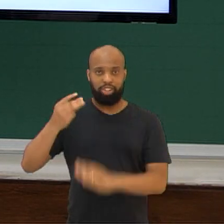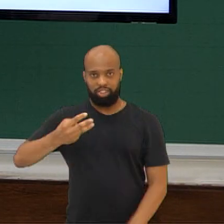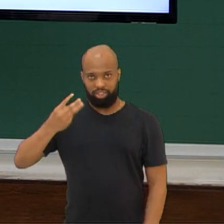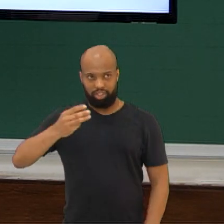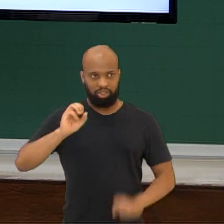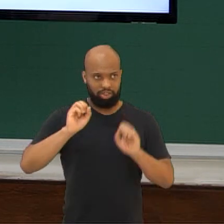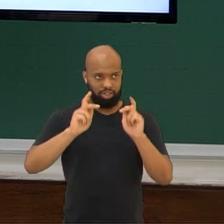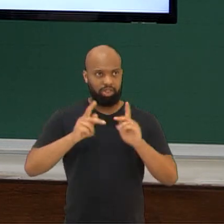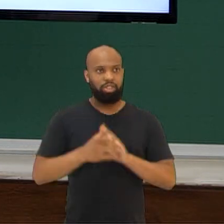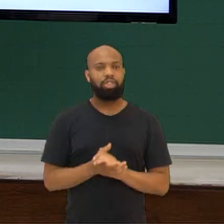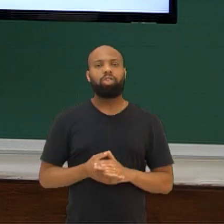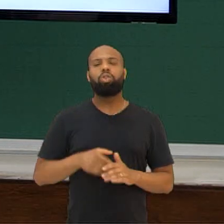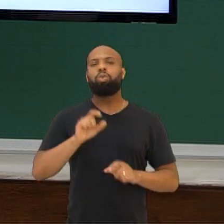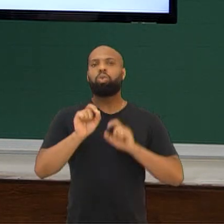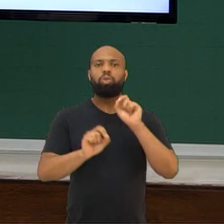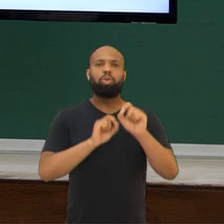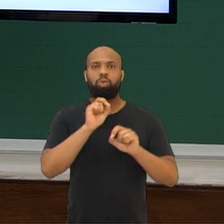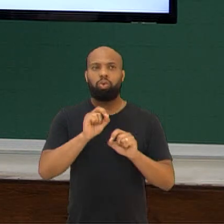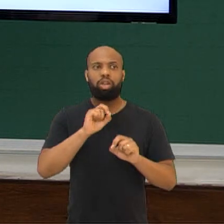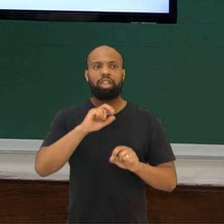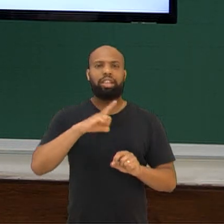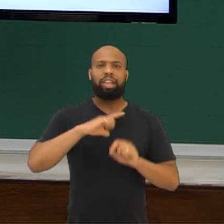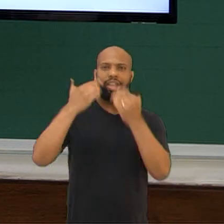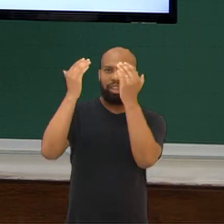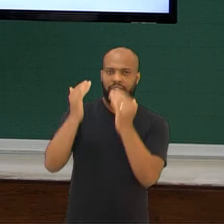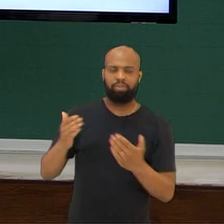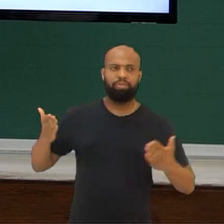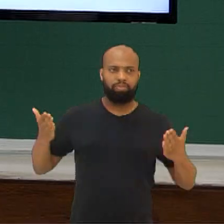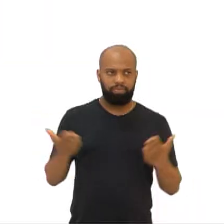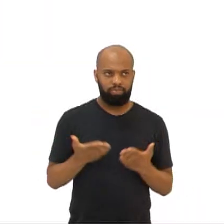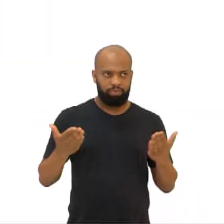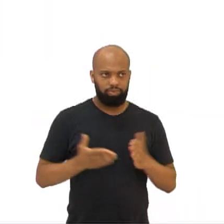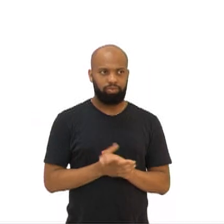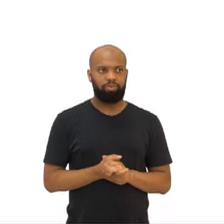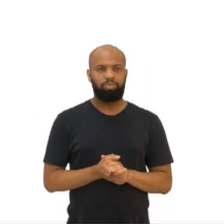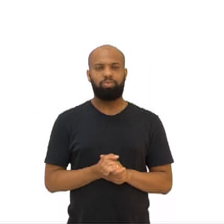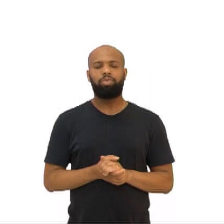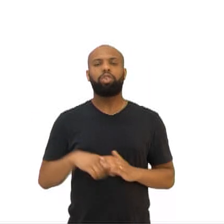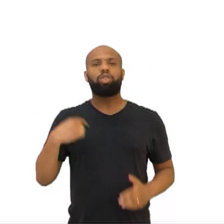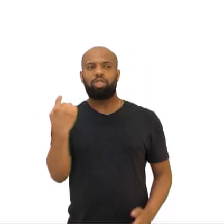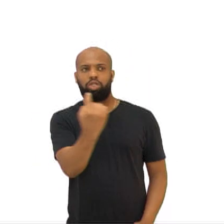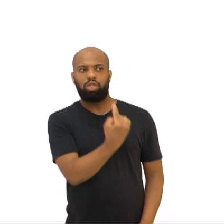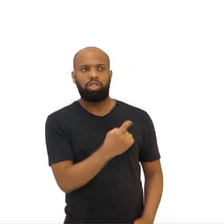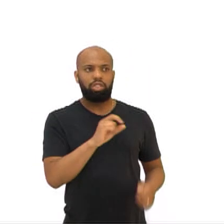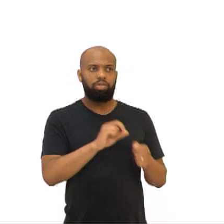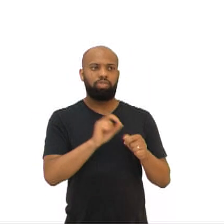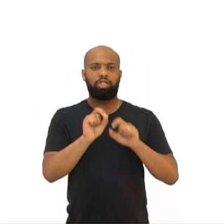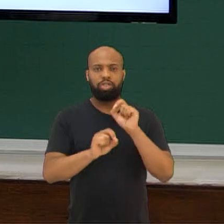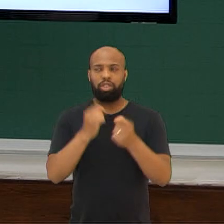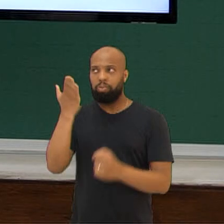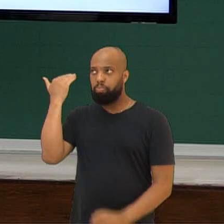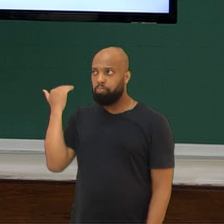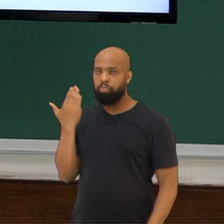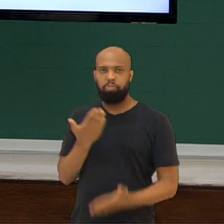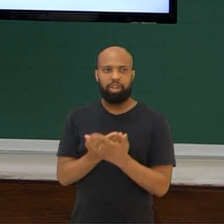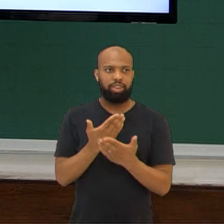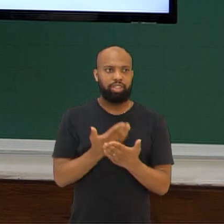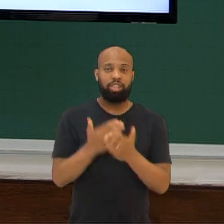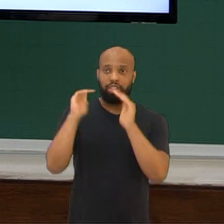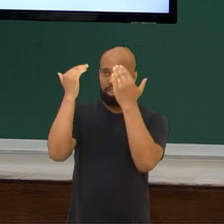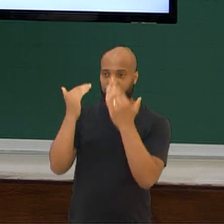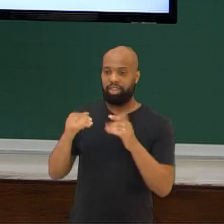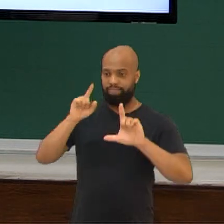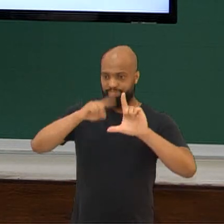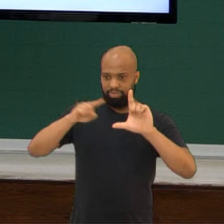3. Tá? E o que nós vamos analisar hoje? A gente fez, nas aulas anteriores, vocês já aprenderam a analisar gráficos